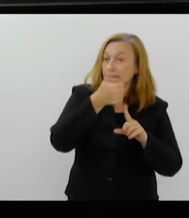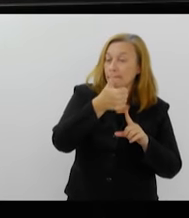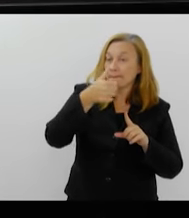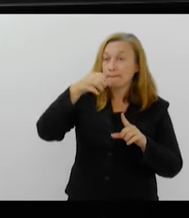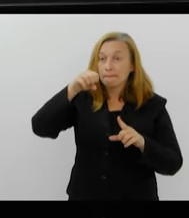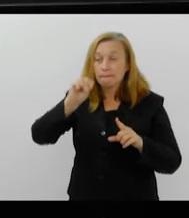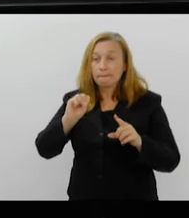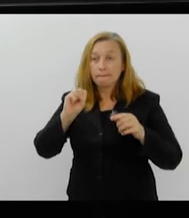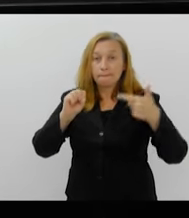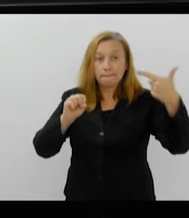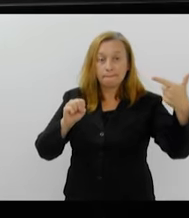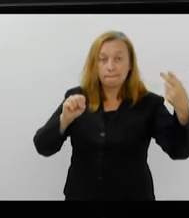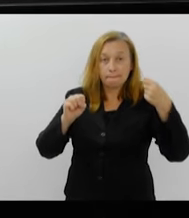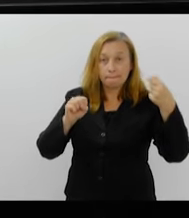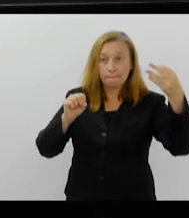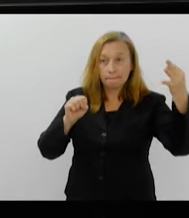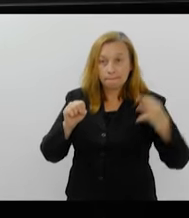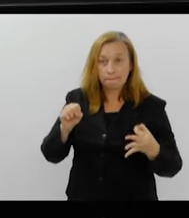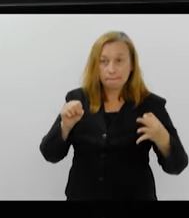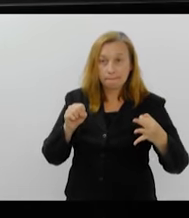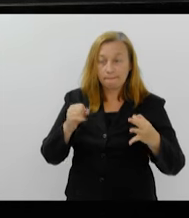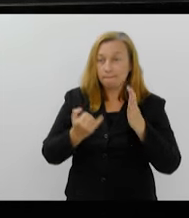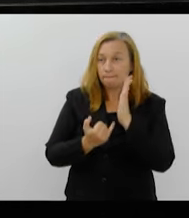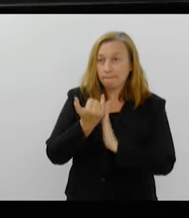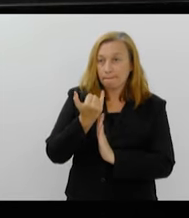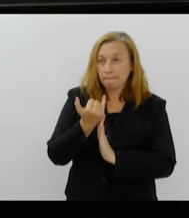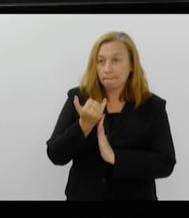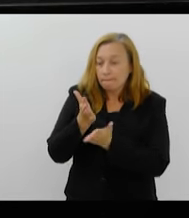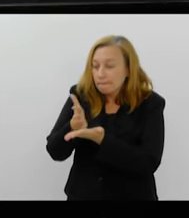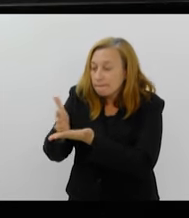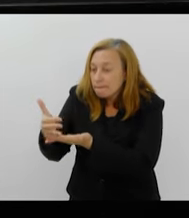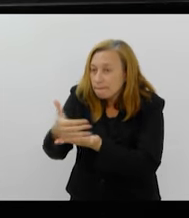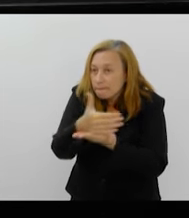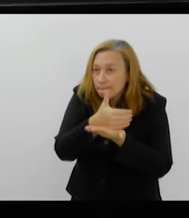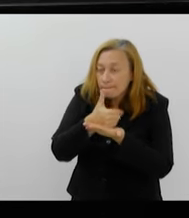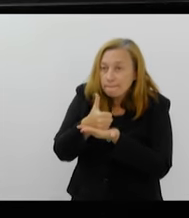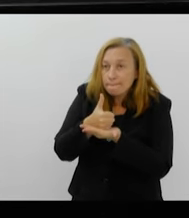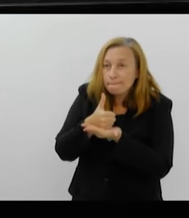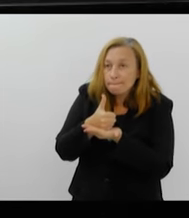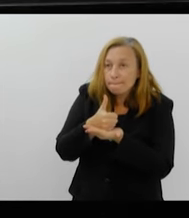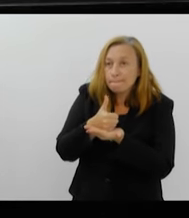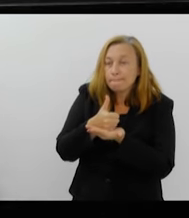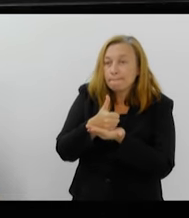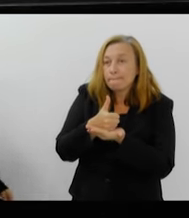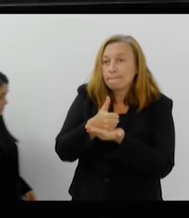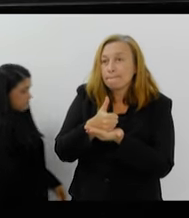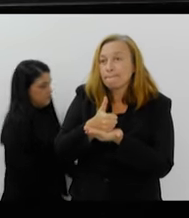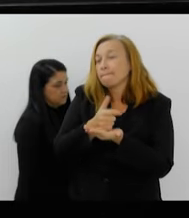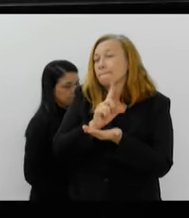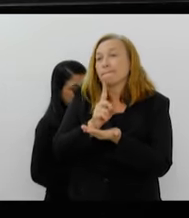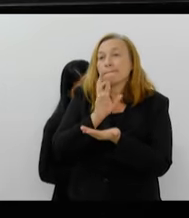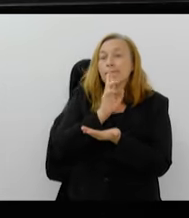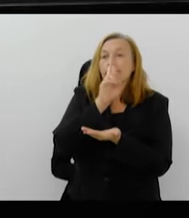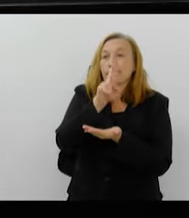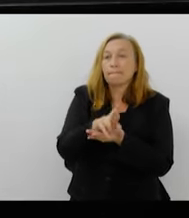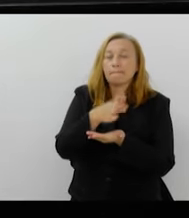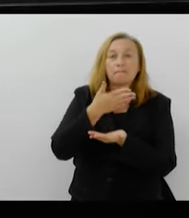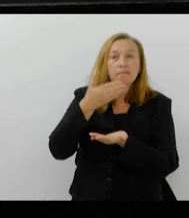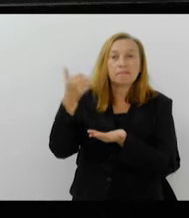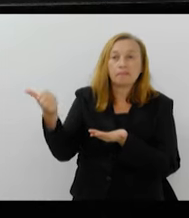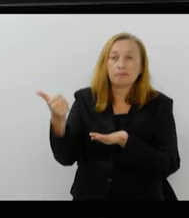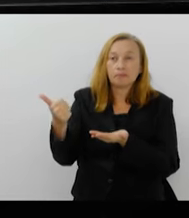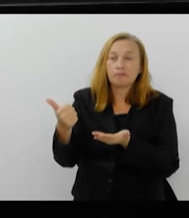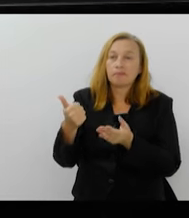desse imposto. Ou seja, o aumento da arrecadação não foi resultado de uma melhoria